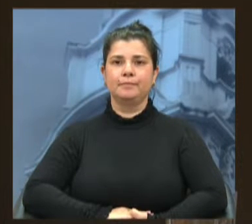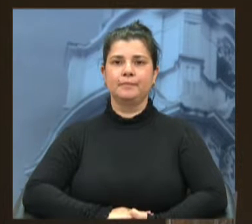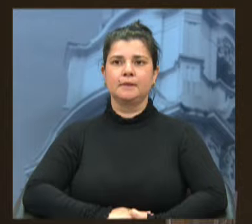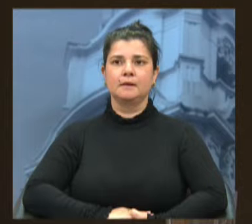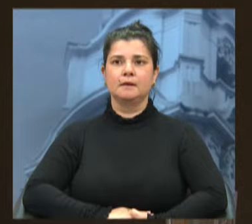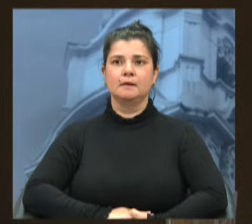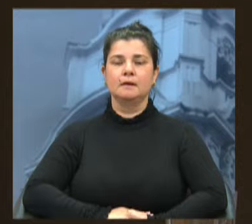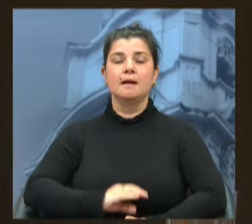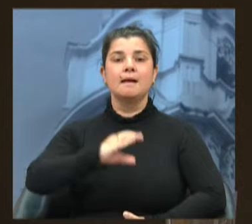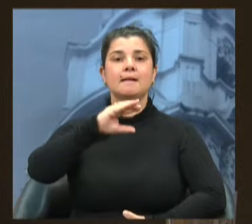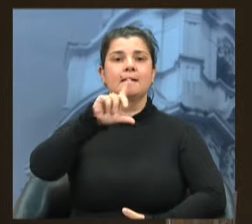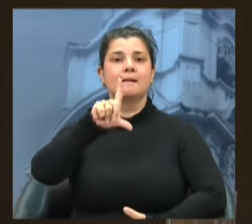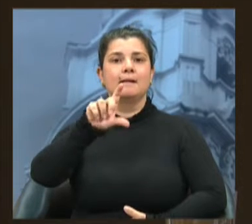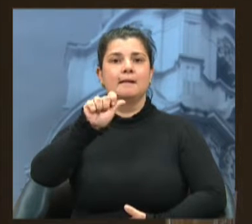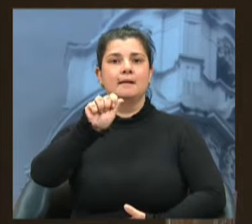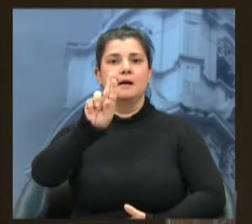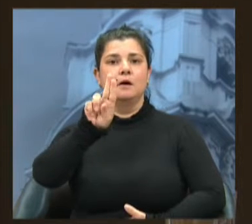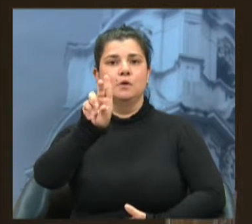Cláudia Fantin.